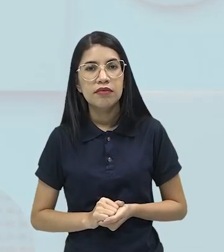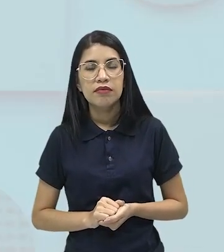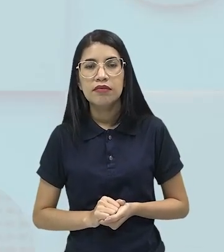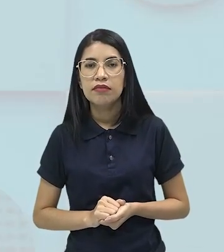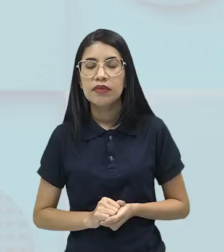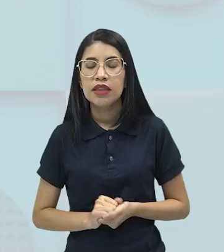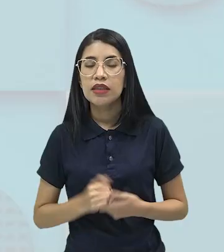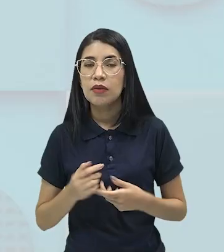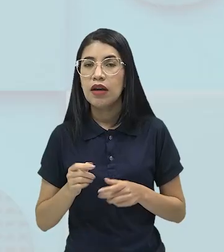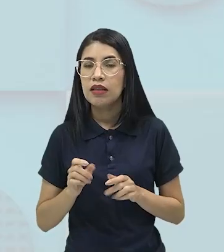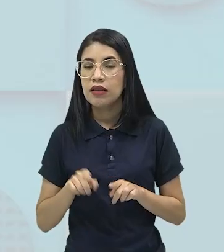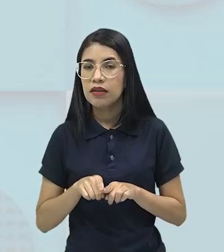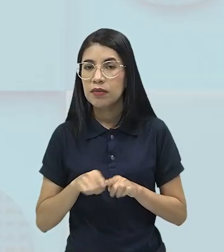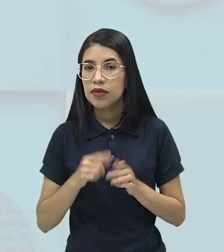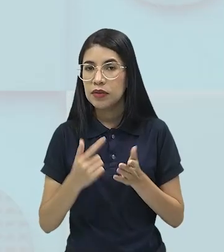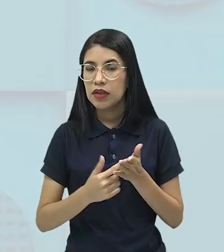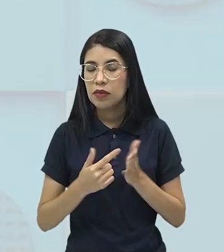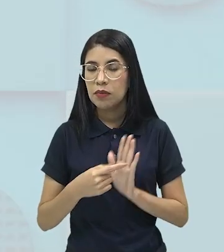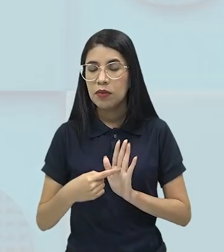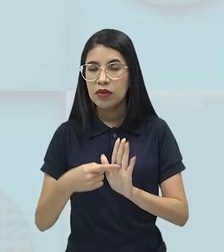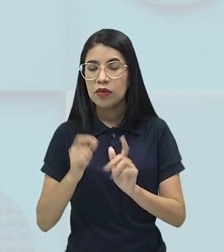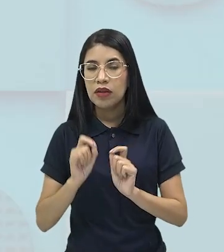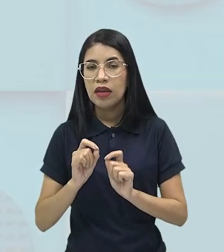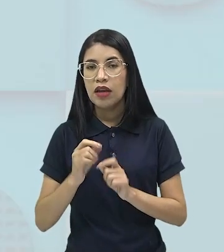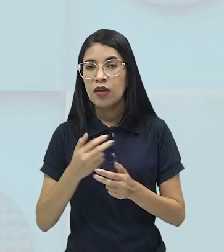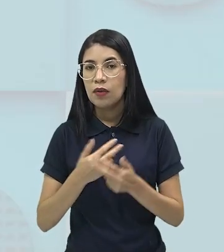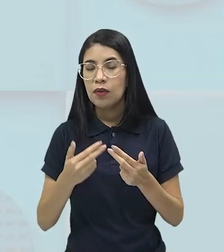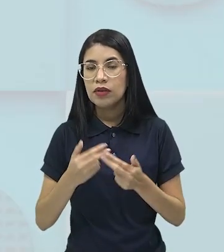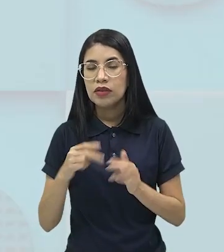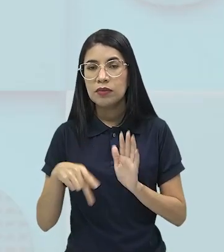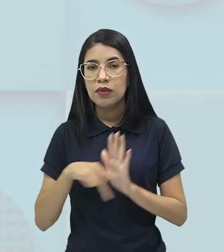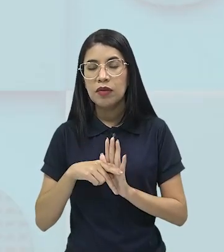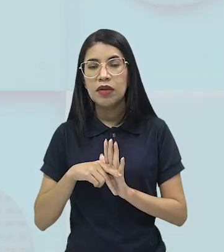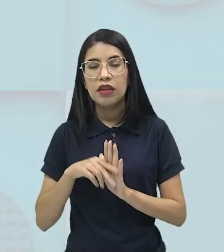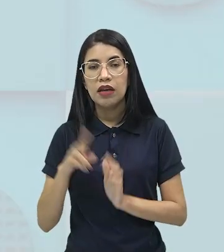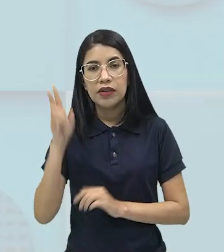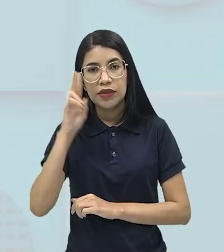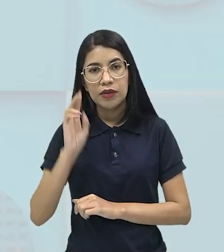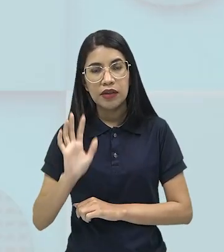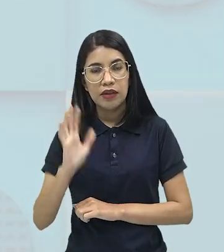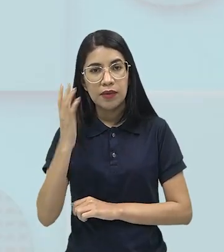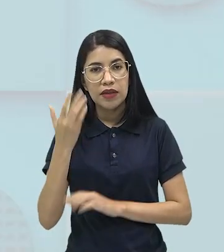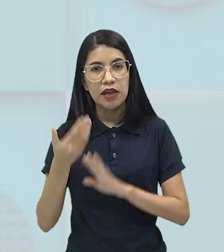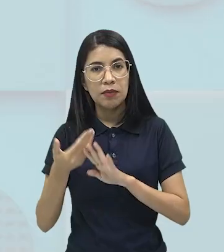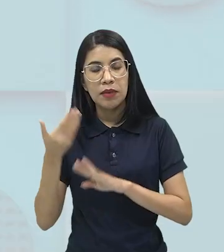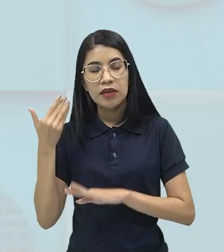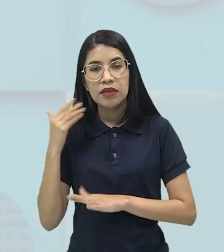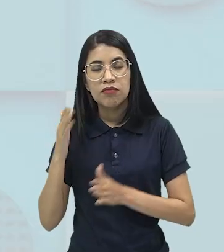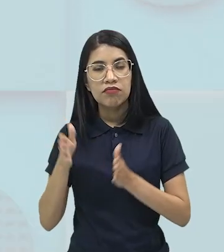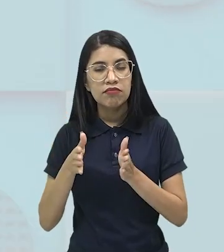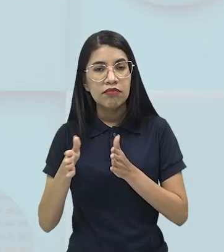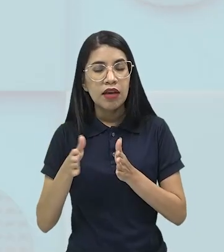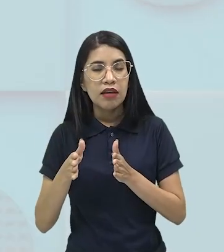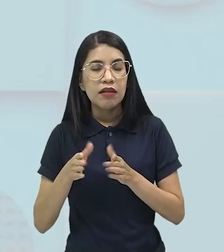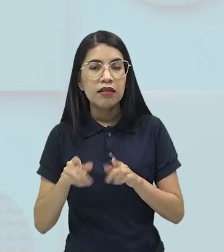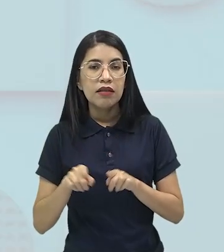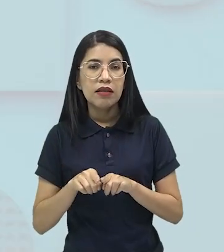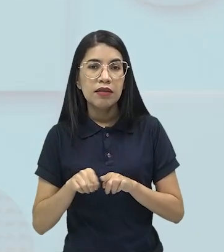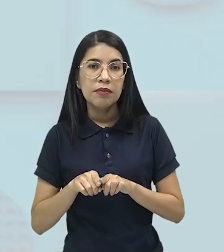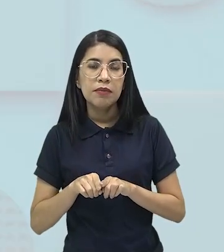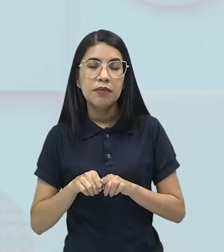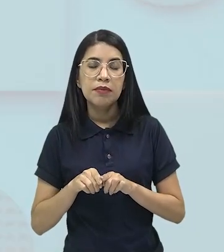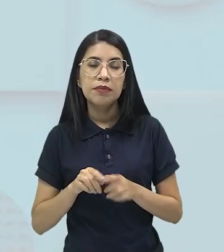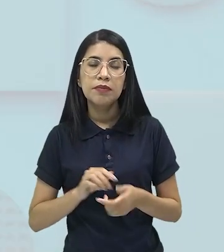literárias sempre vão acompanhar fatos históricos, né? Coisas que ocorreram em uma determinada época, em